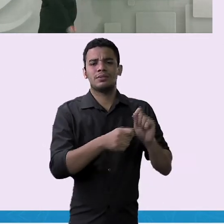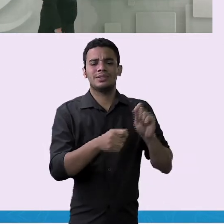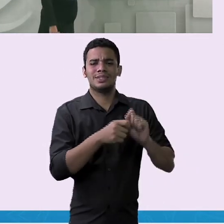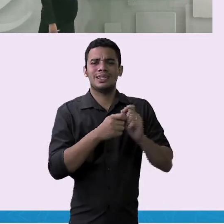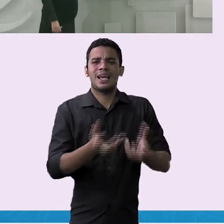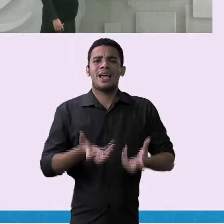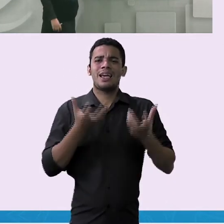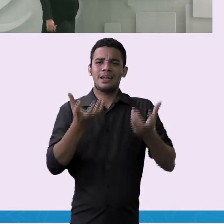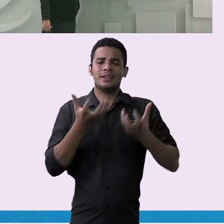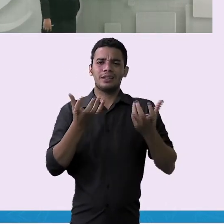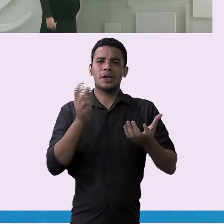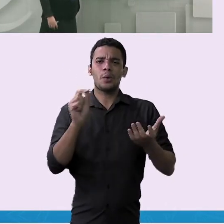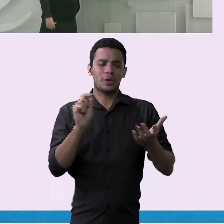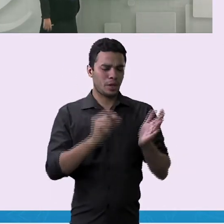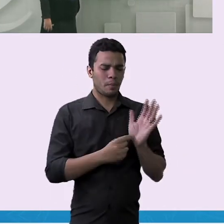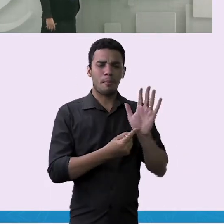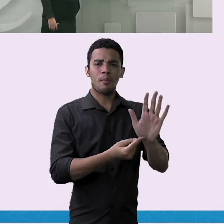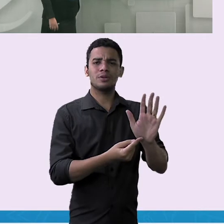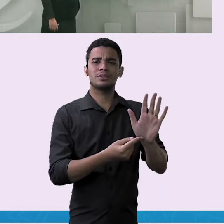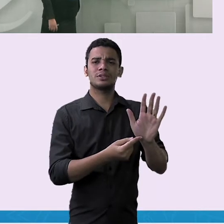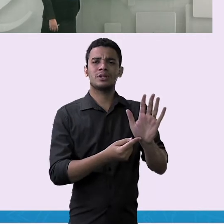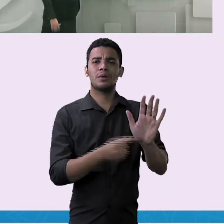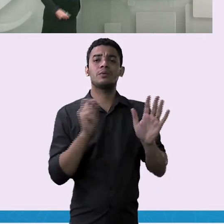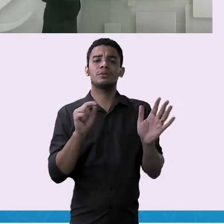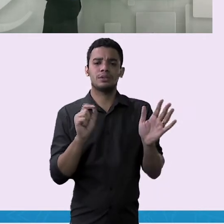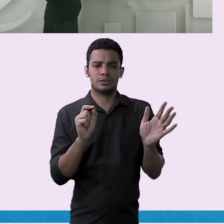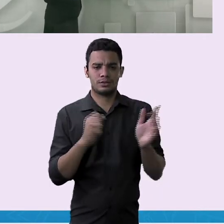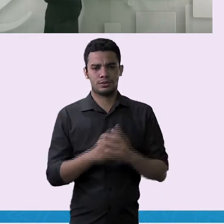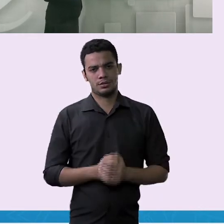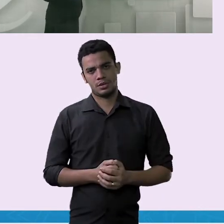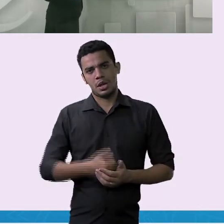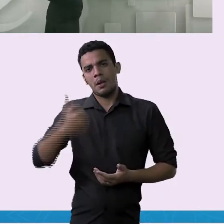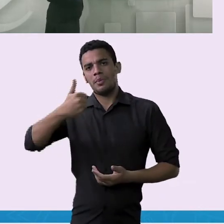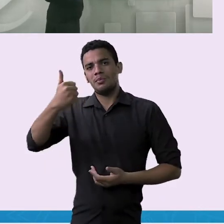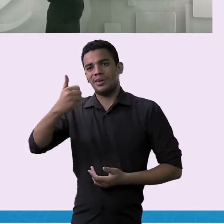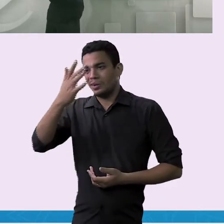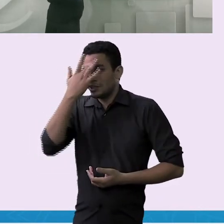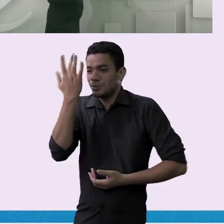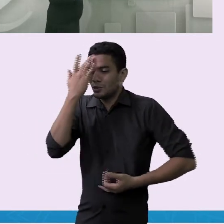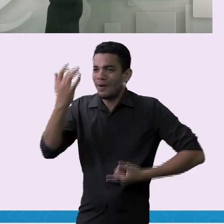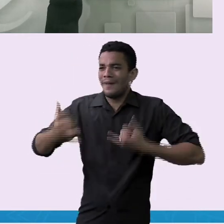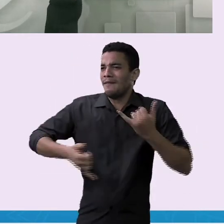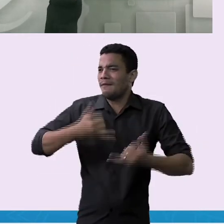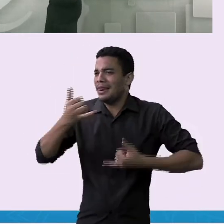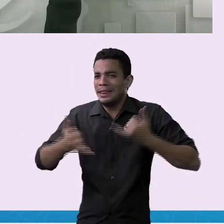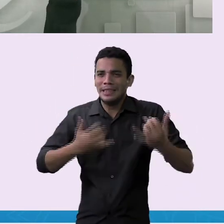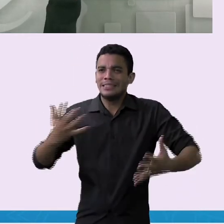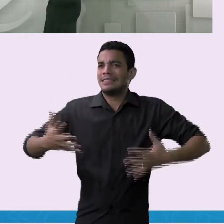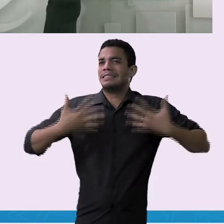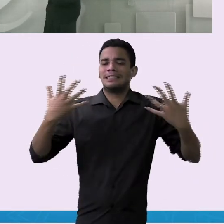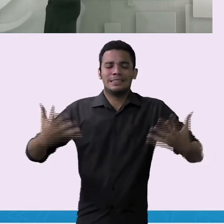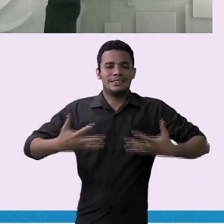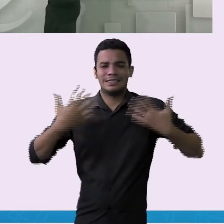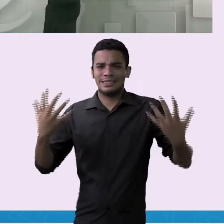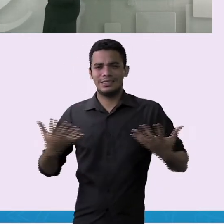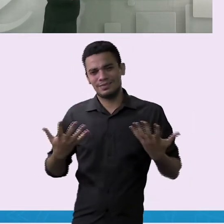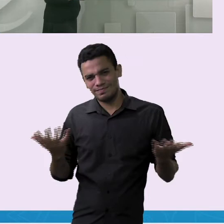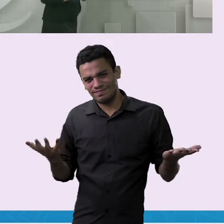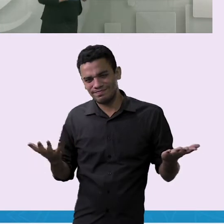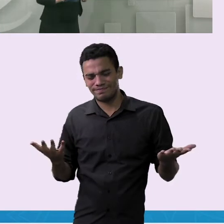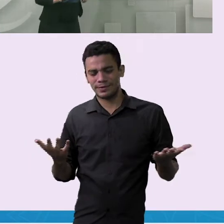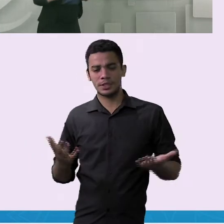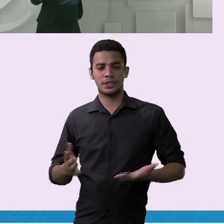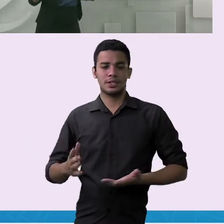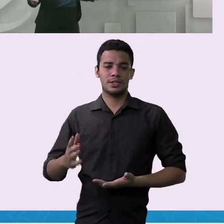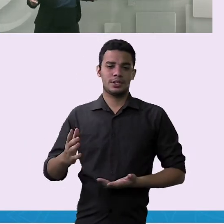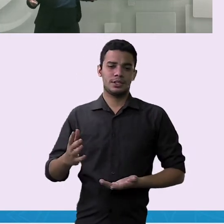propaganda? Ele pretende divertir a gente com essa imagem desses boi bonitos aí? Não. Ele